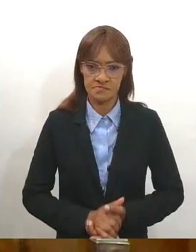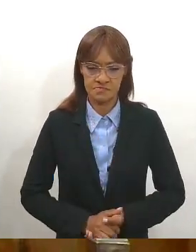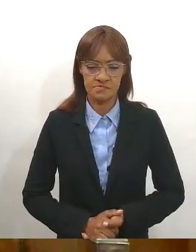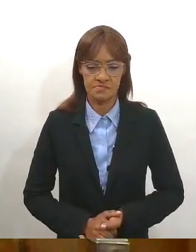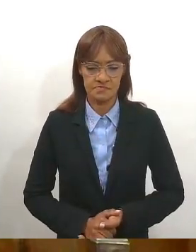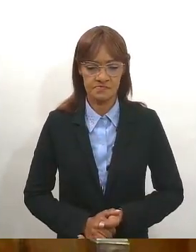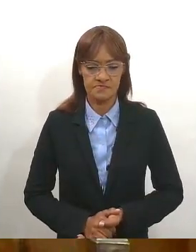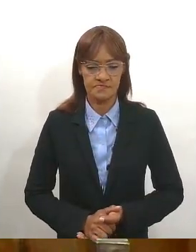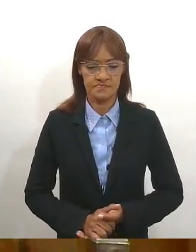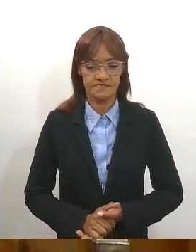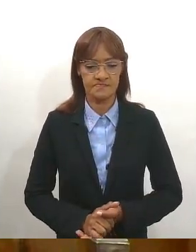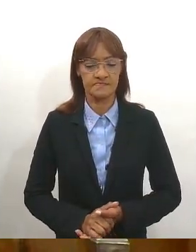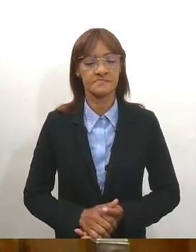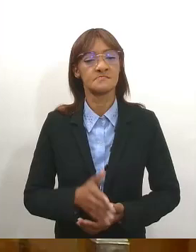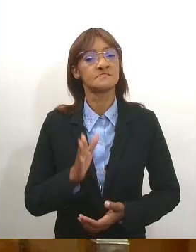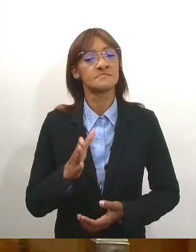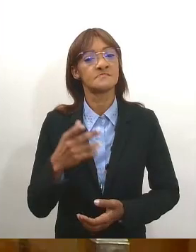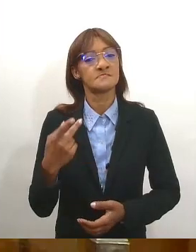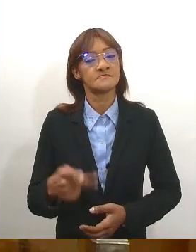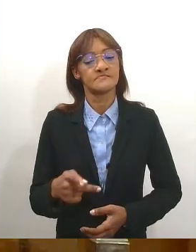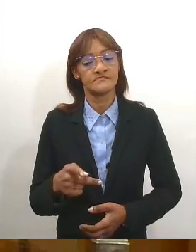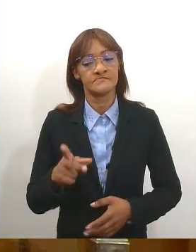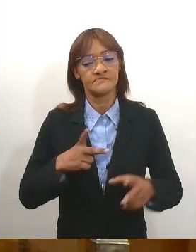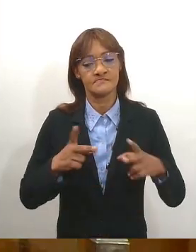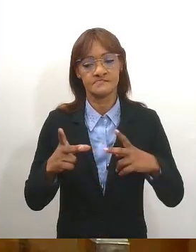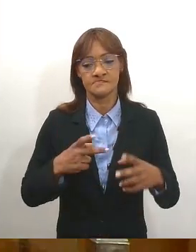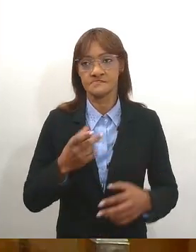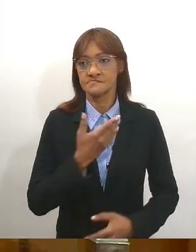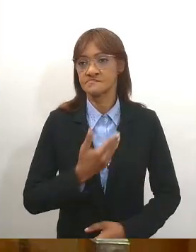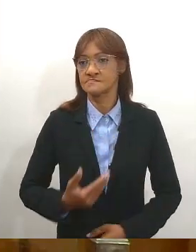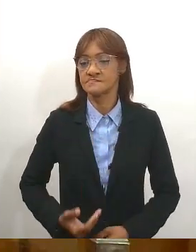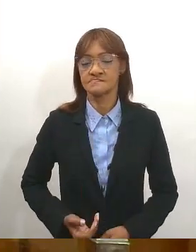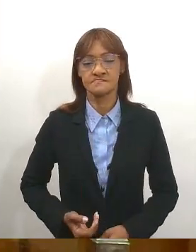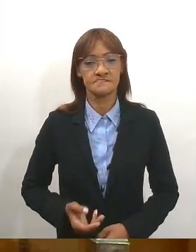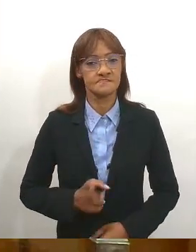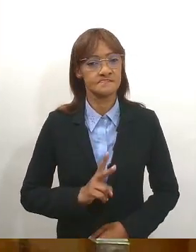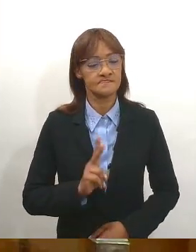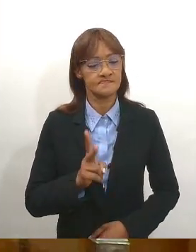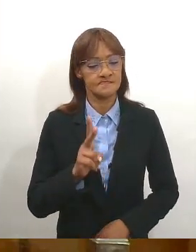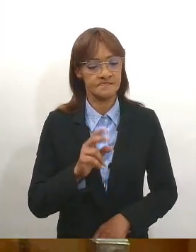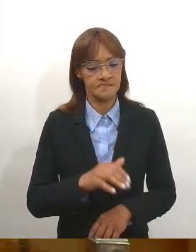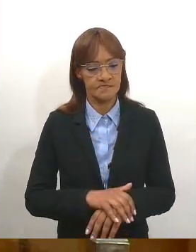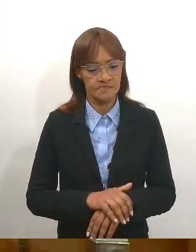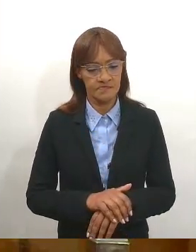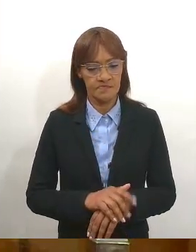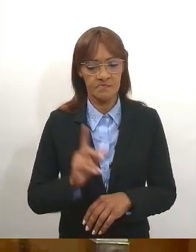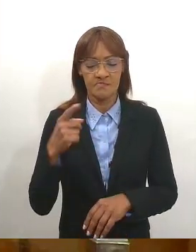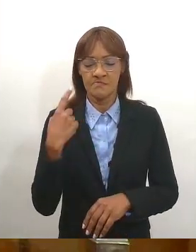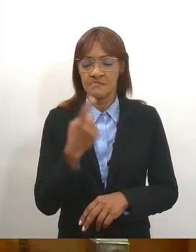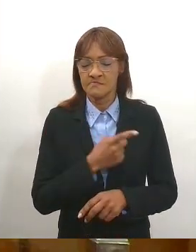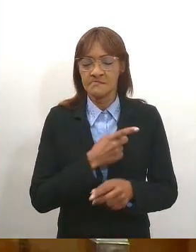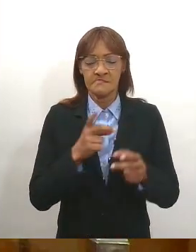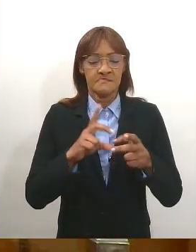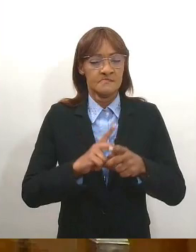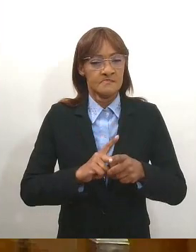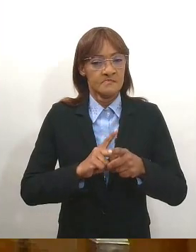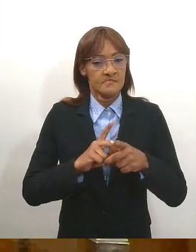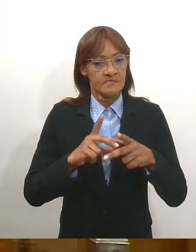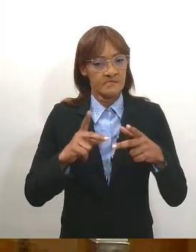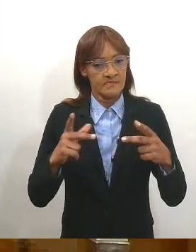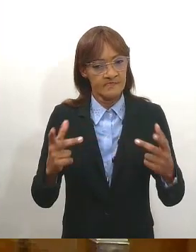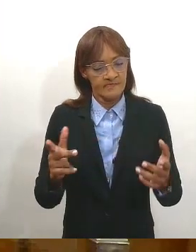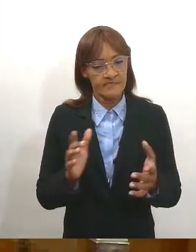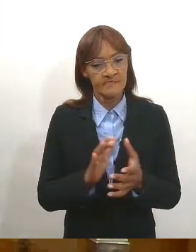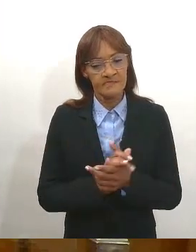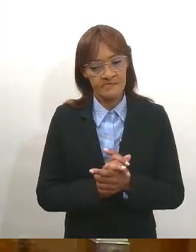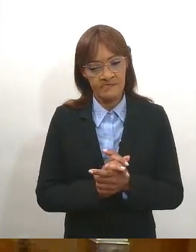que preze, né, pela nossa democracia, pela nossa cidadania, fazendo com que os jovens,